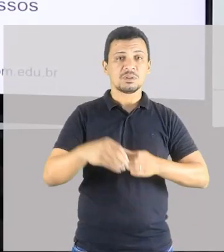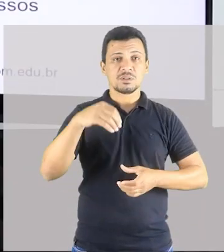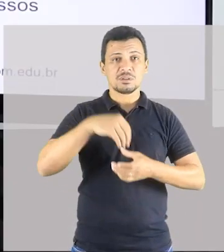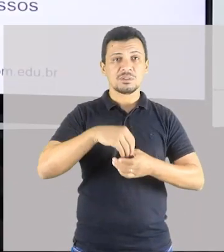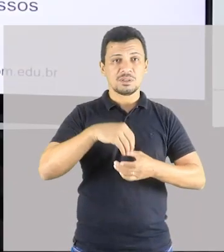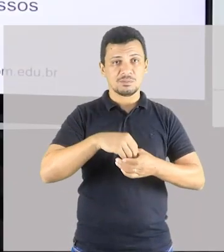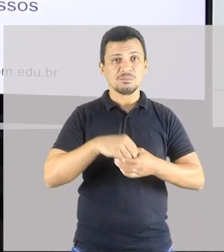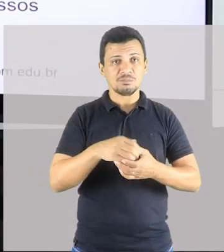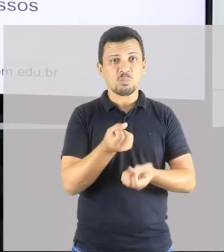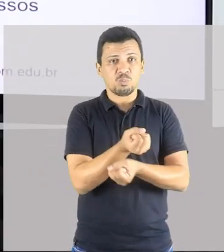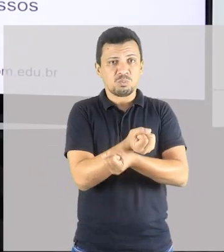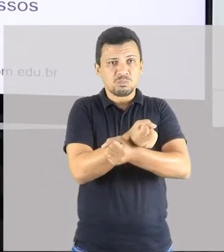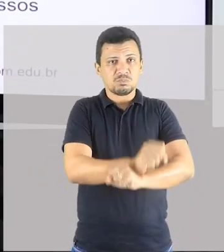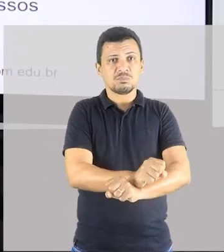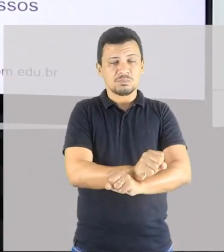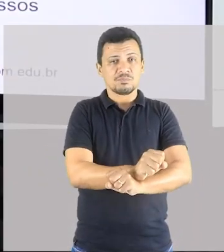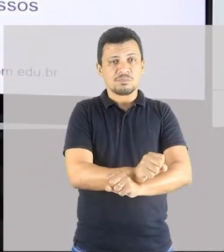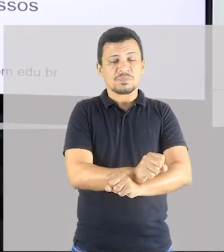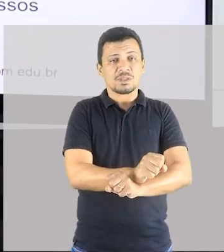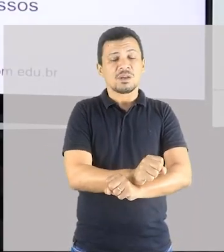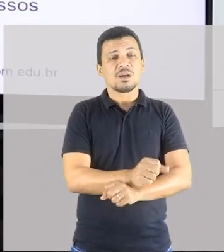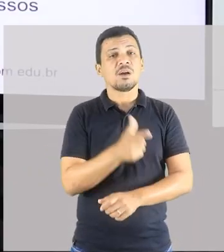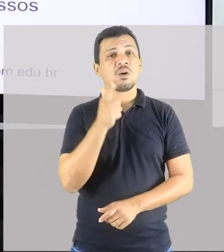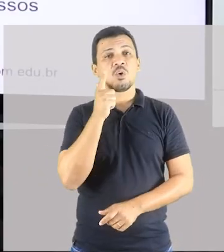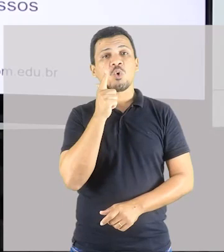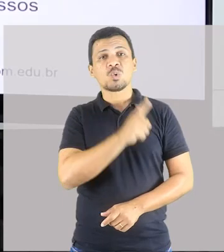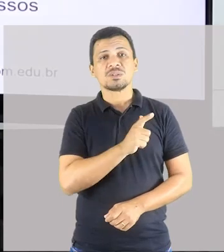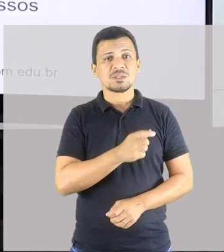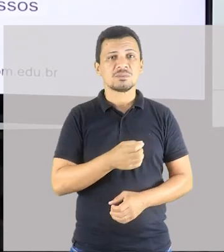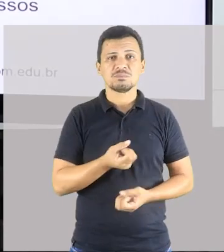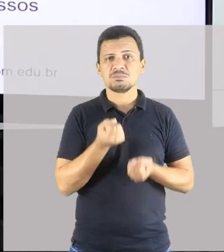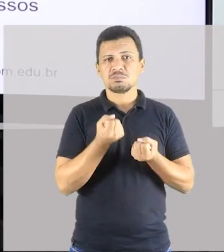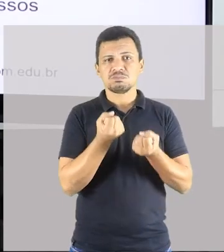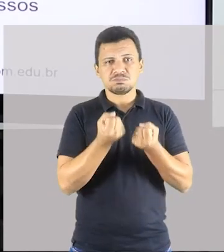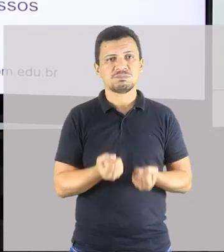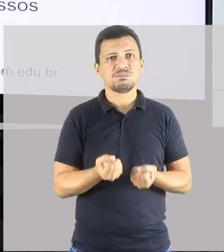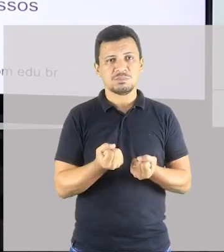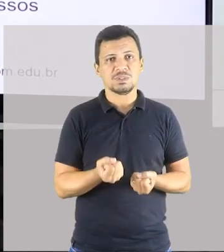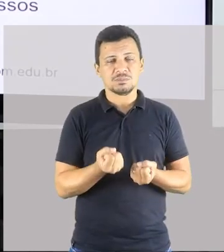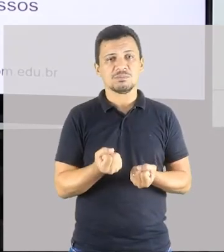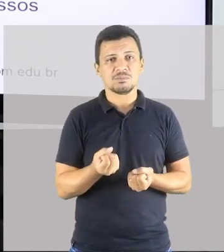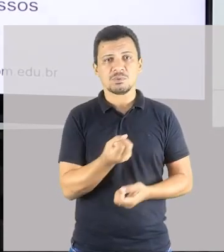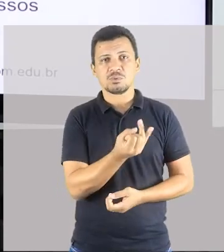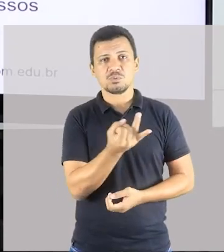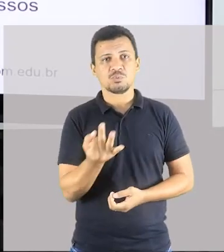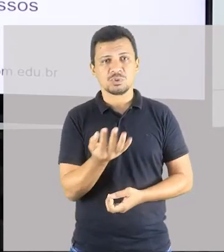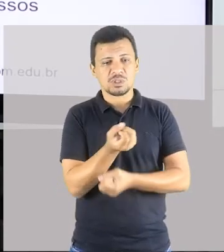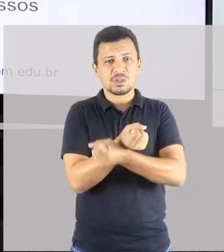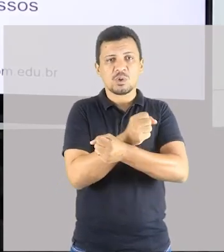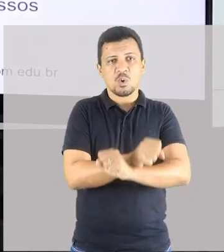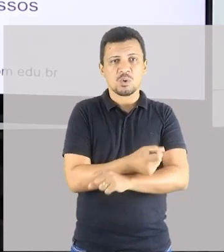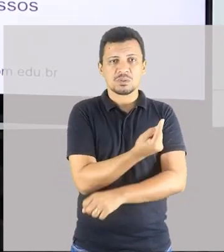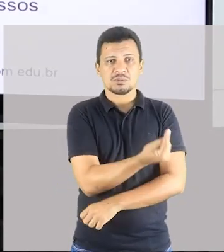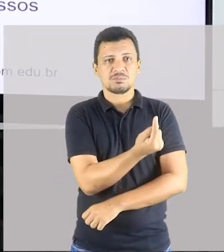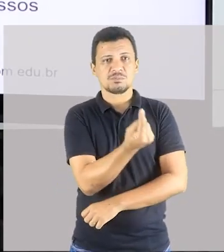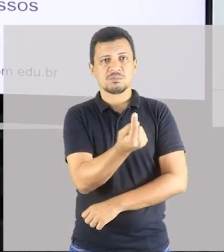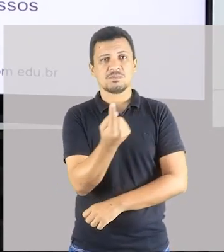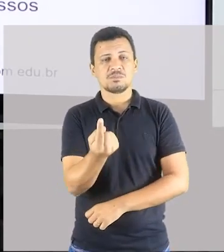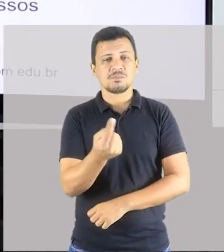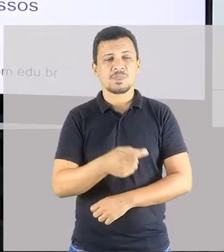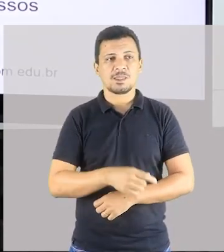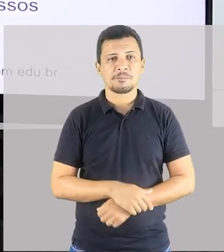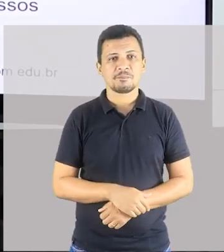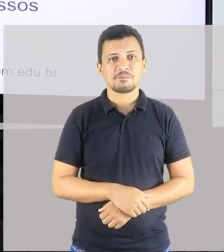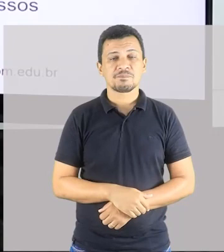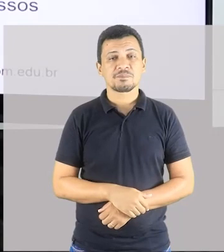da matriz óssea, tá? Para aumentar a densidade óssea dos indivíduos, beleza?